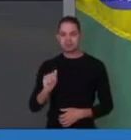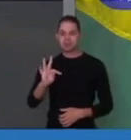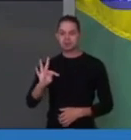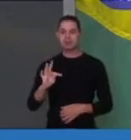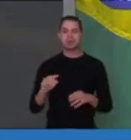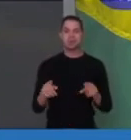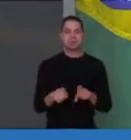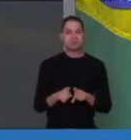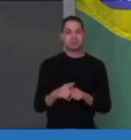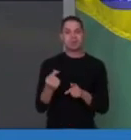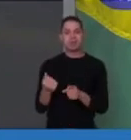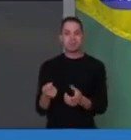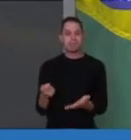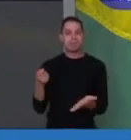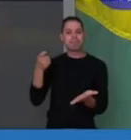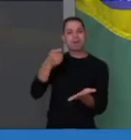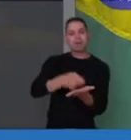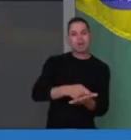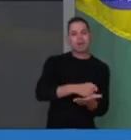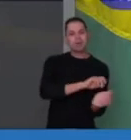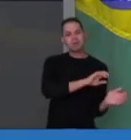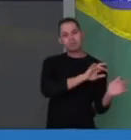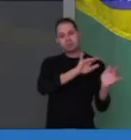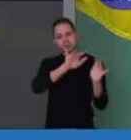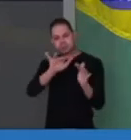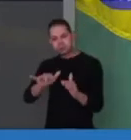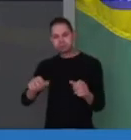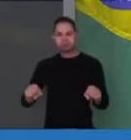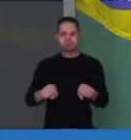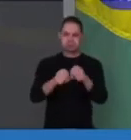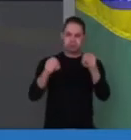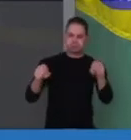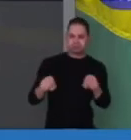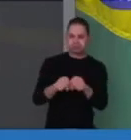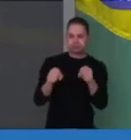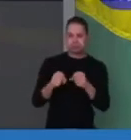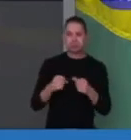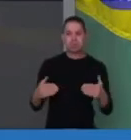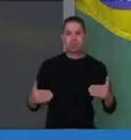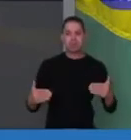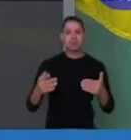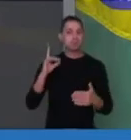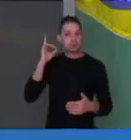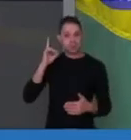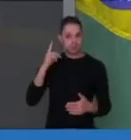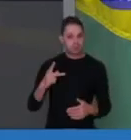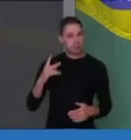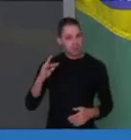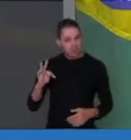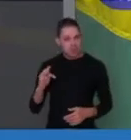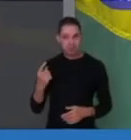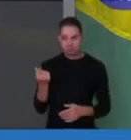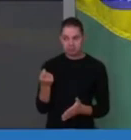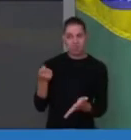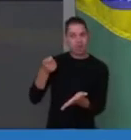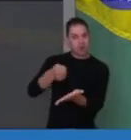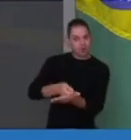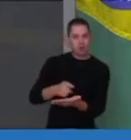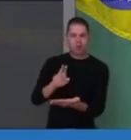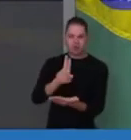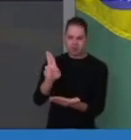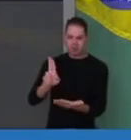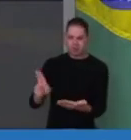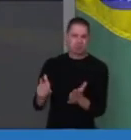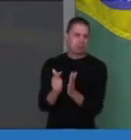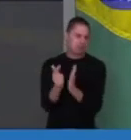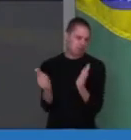Financiaram para essas pessoas virem aqui quebrar a esplanada do Ministério. Quem financiou? Os deputados do PT, que dá para nomear, é só olhar na